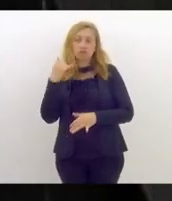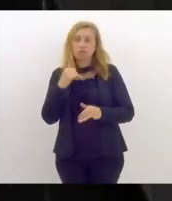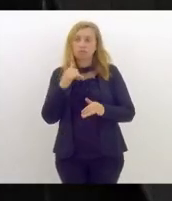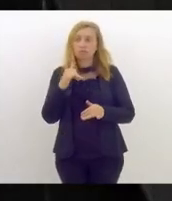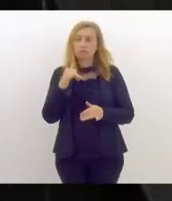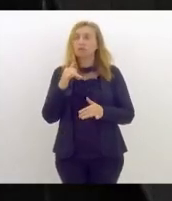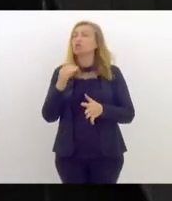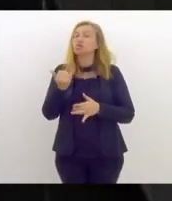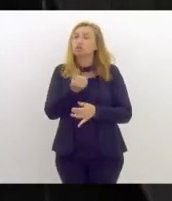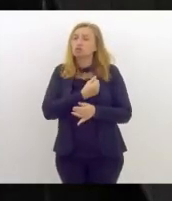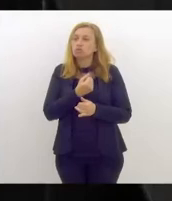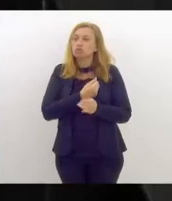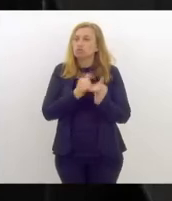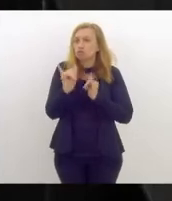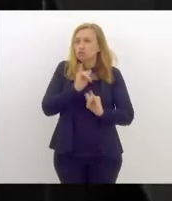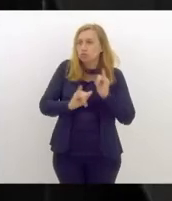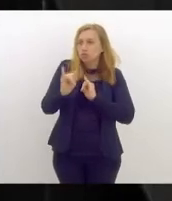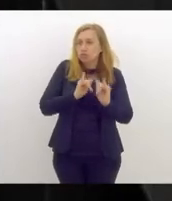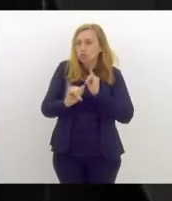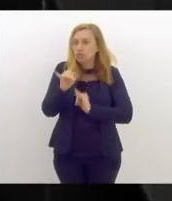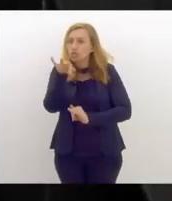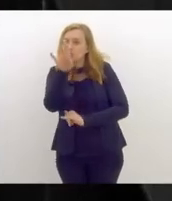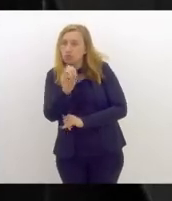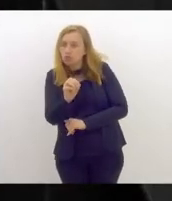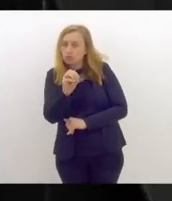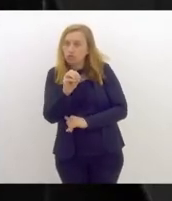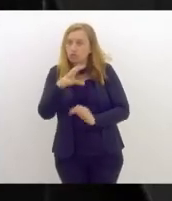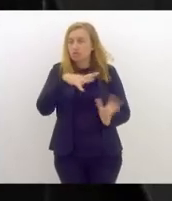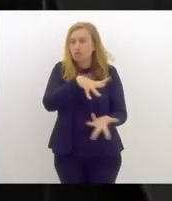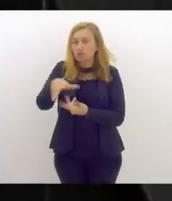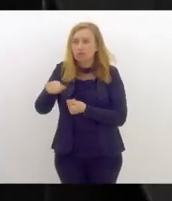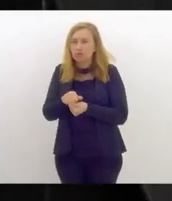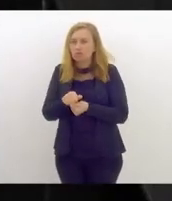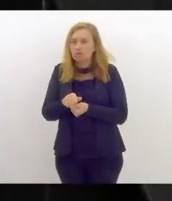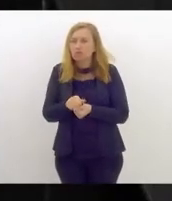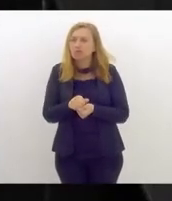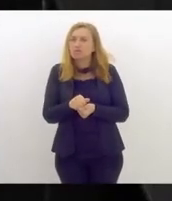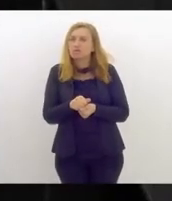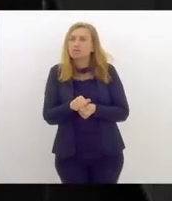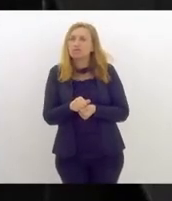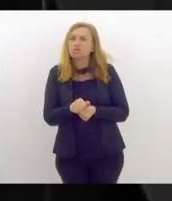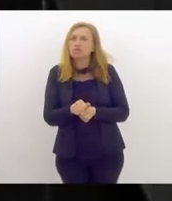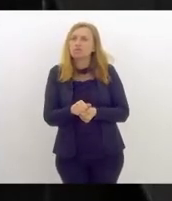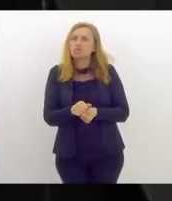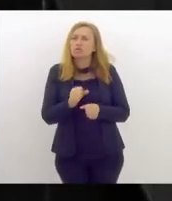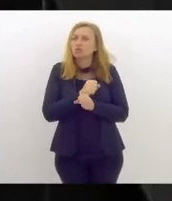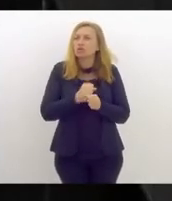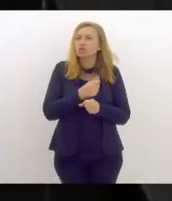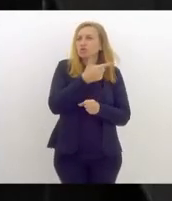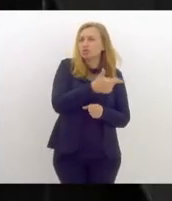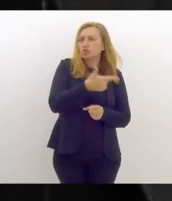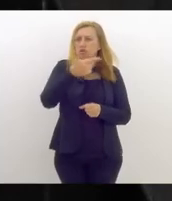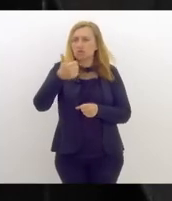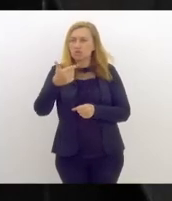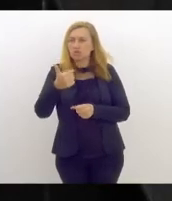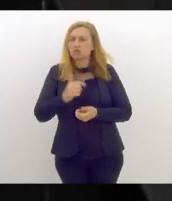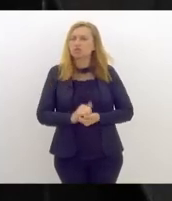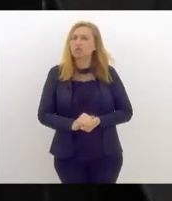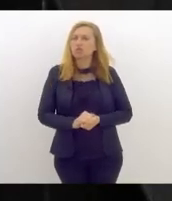e atualizado regularmente pelo fundo monetário internacional dá conta de que no ano de 2022